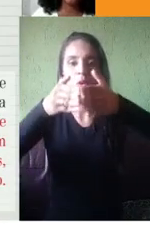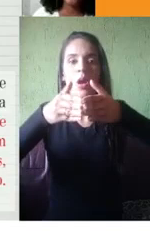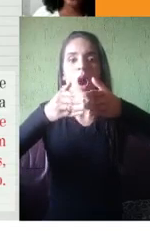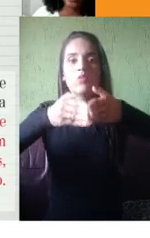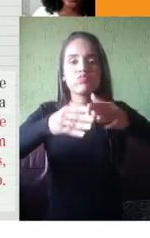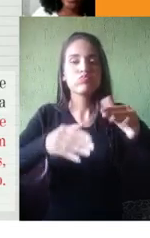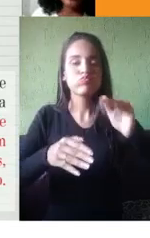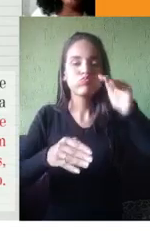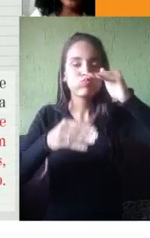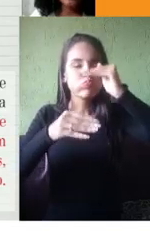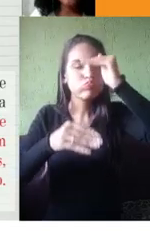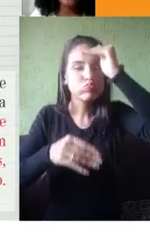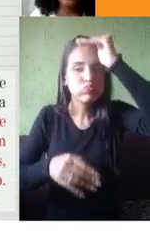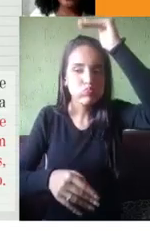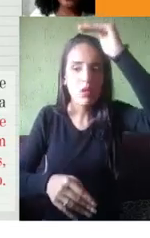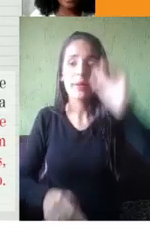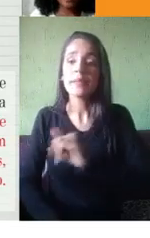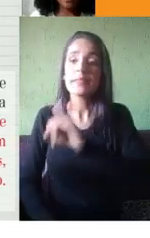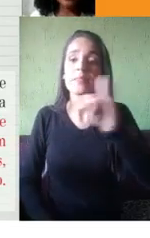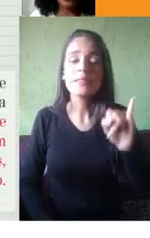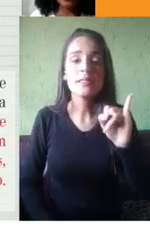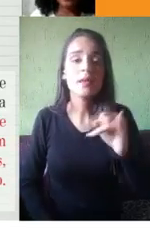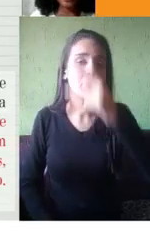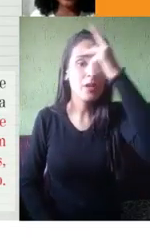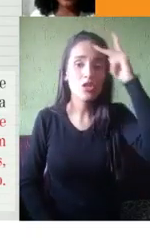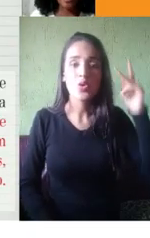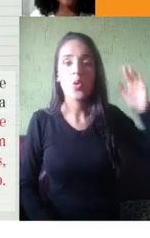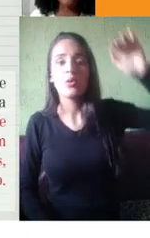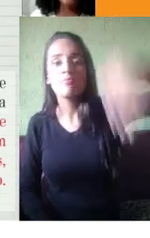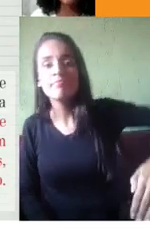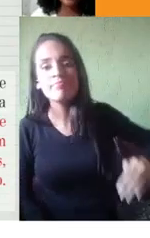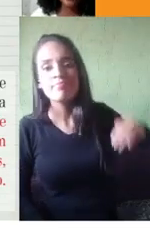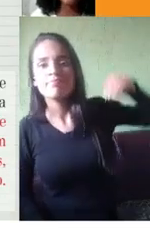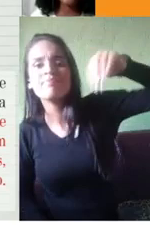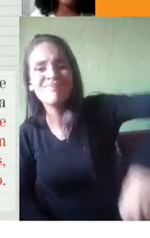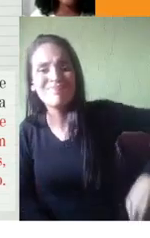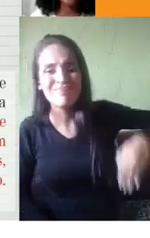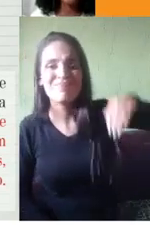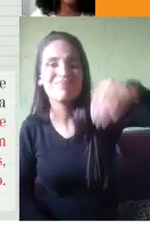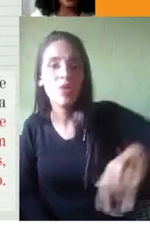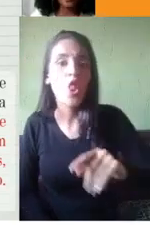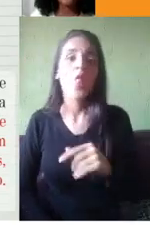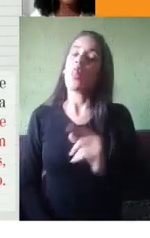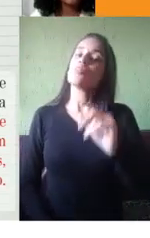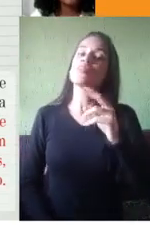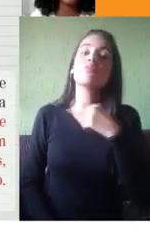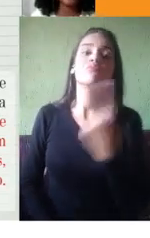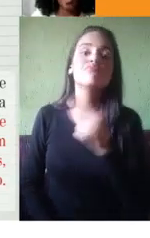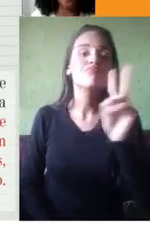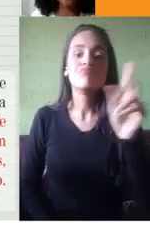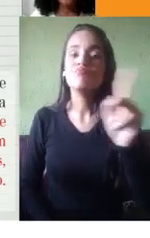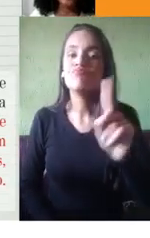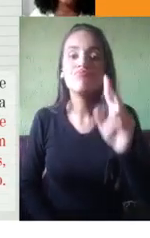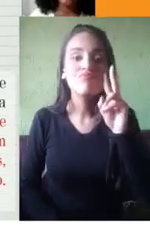arriscam contra a correnteza. Se cada um desse mais braçadas, não precisaremos assistir a mais um afogamento,